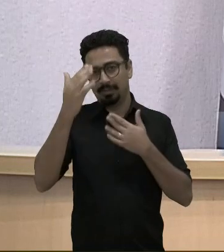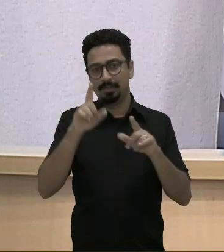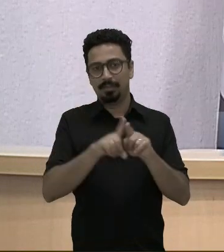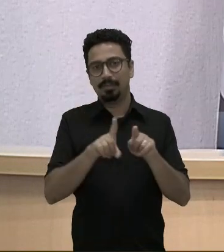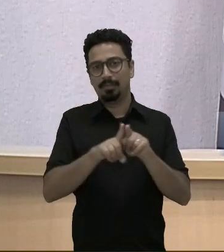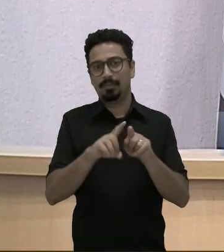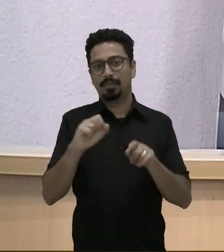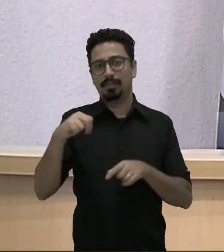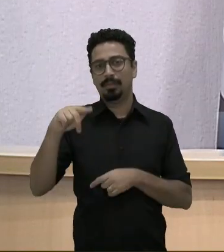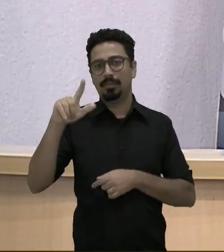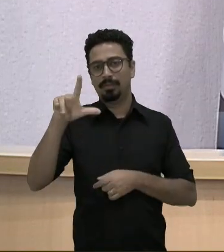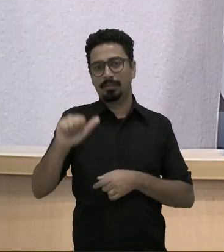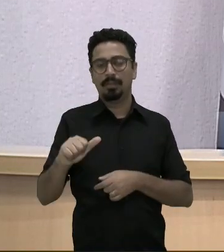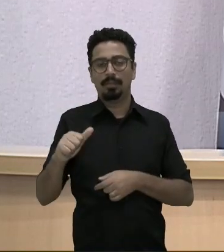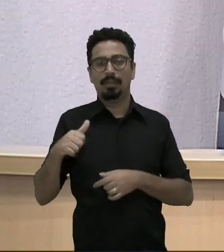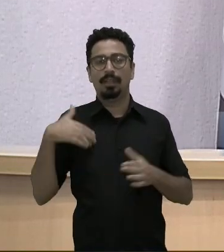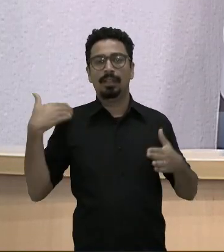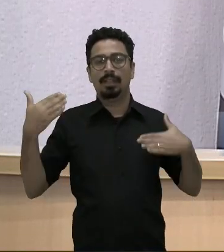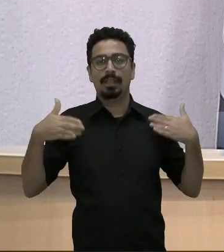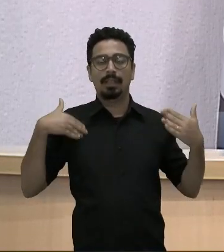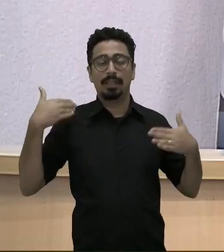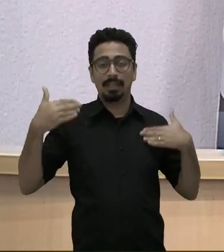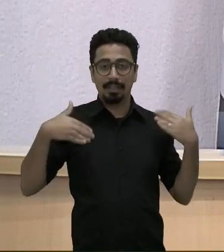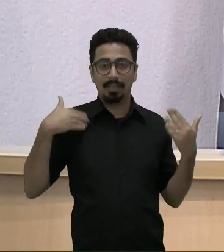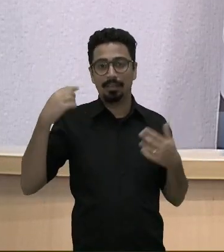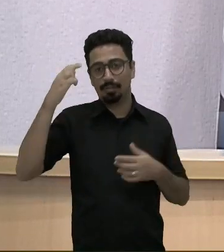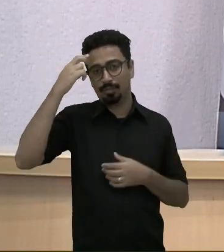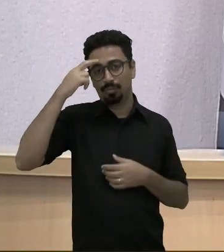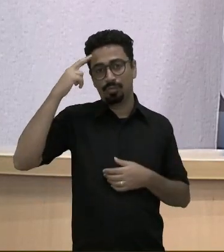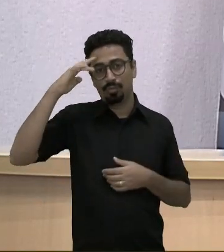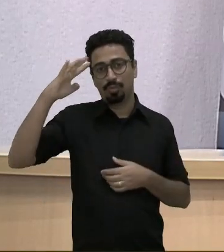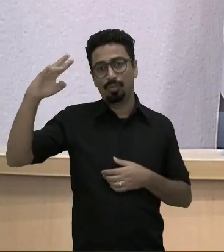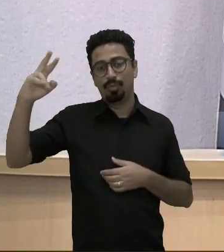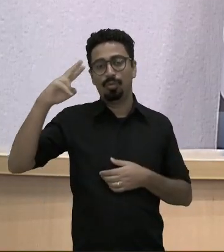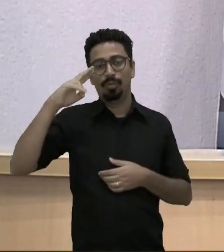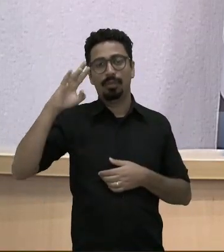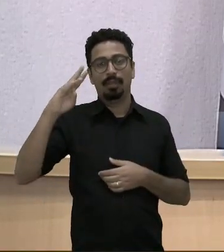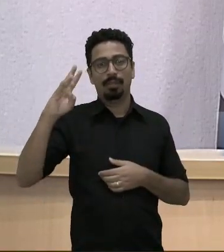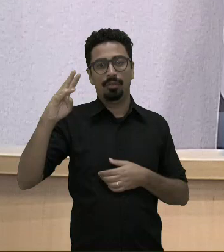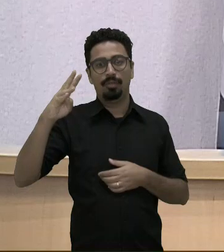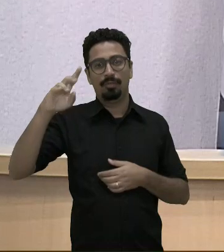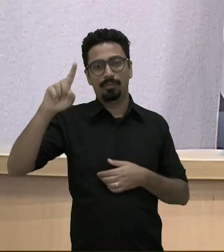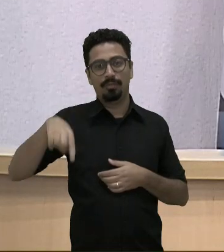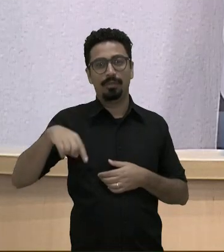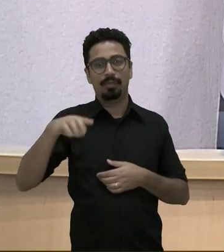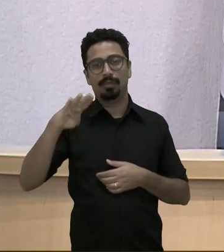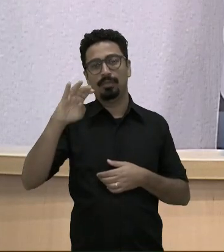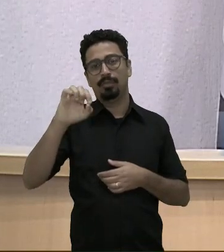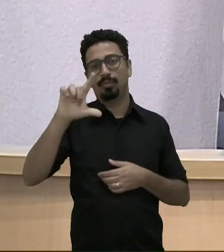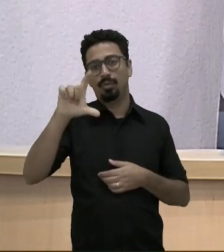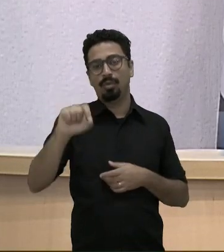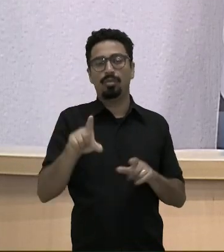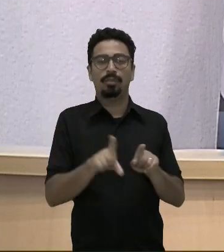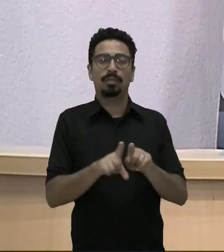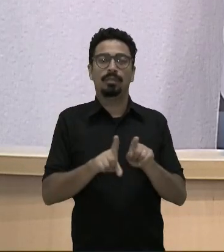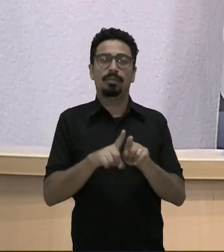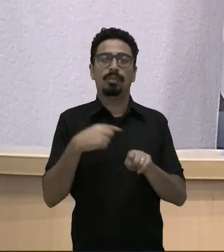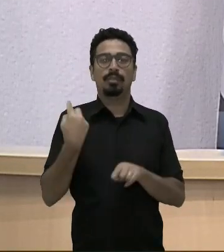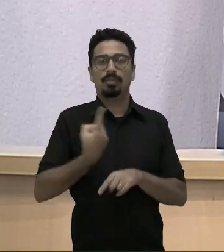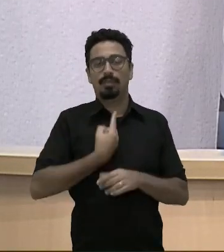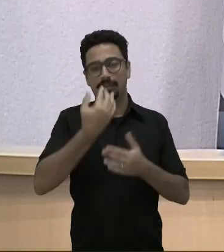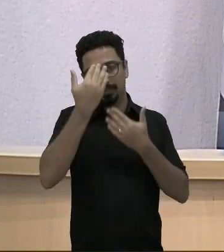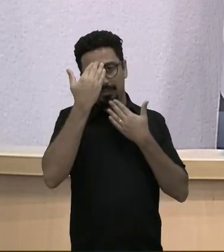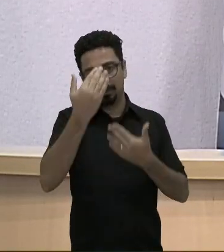A alegria e o sonho das noivas são lá onde? Ela está, o quê? No bolo. Isso a gente